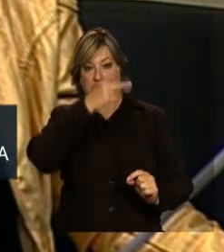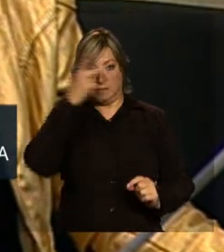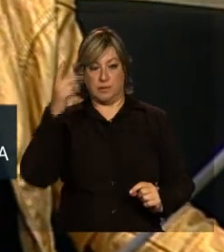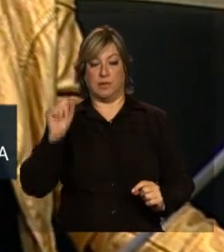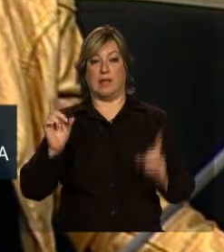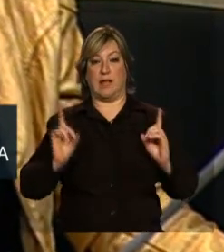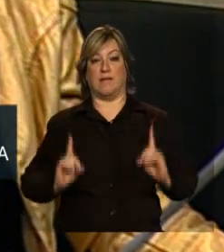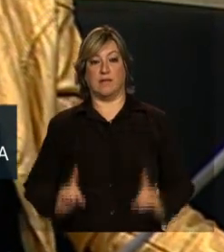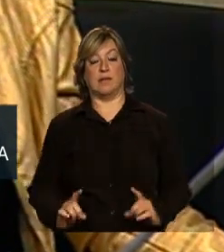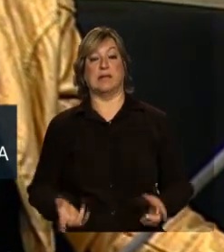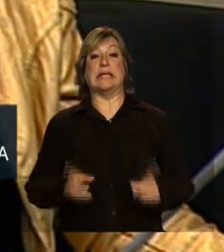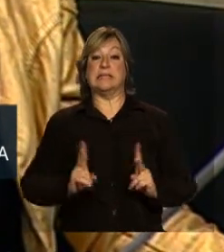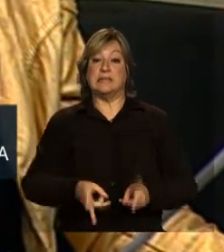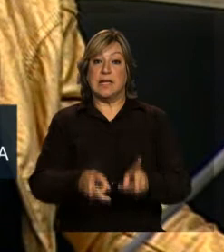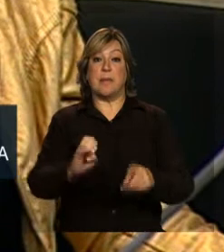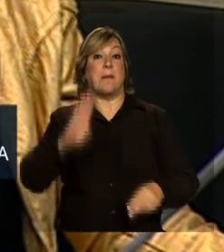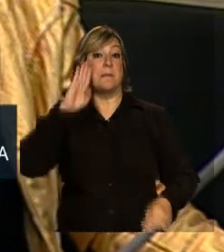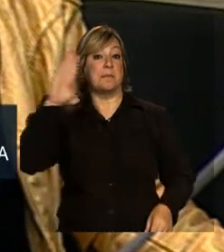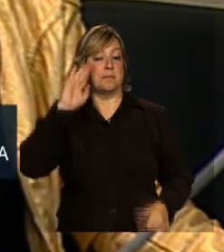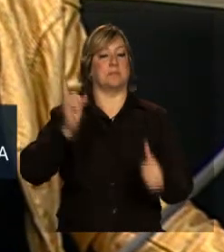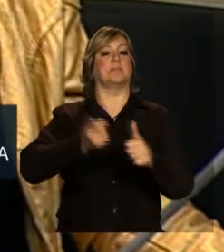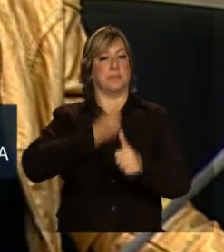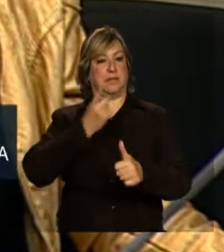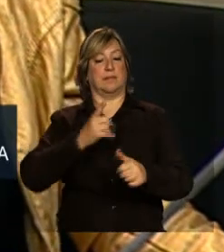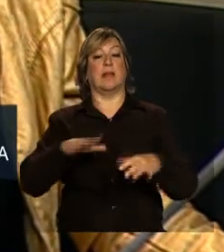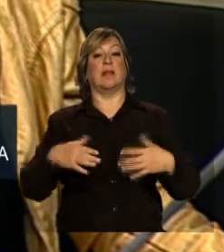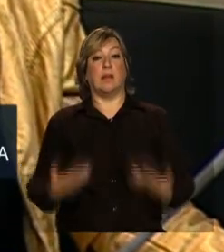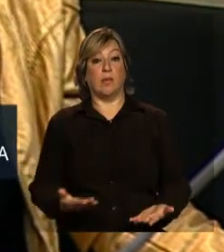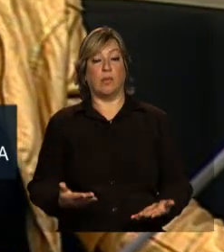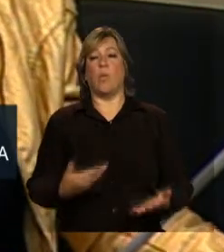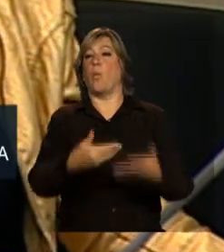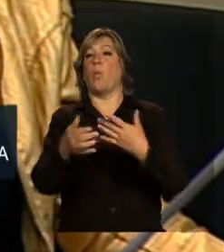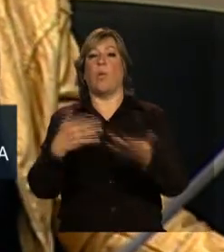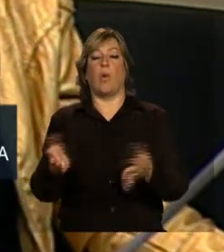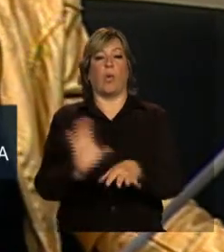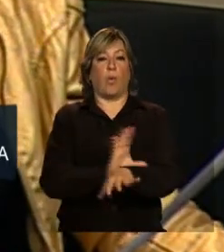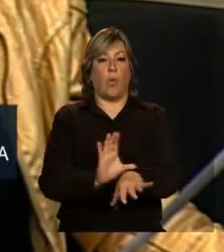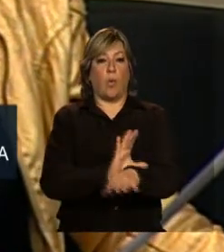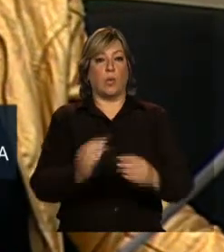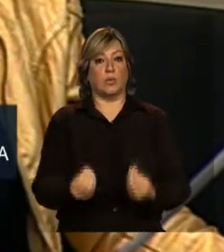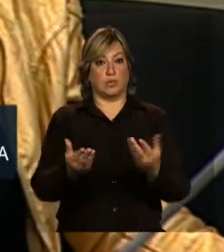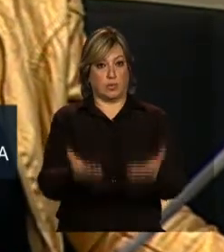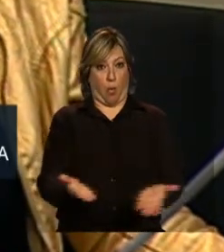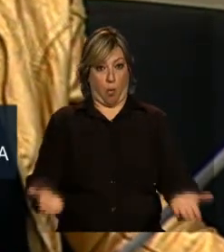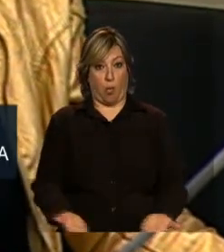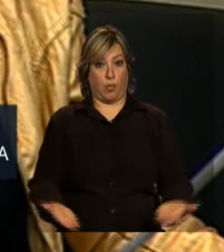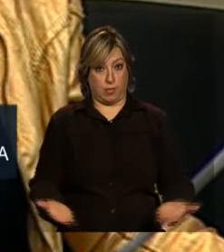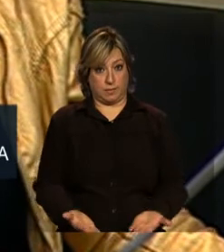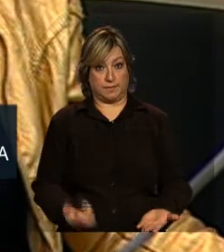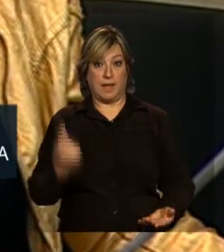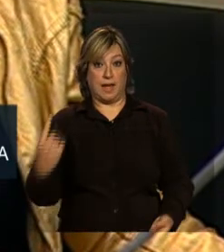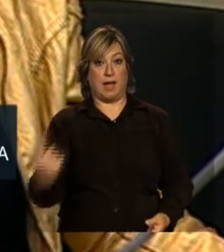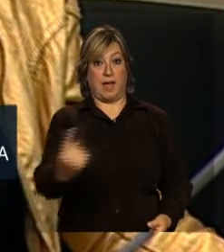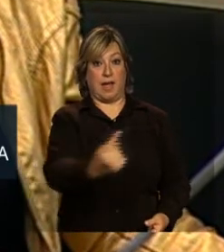com deficiência é sempre um atendimento prioritário. Então, qualquer dos cursos ofertados hoje em